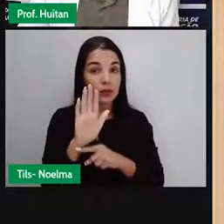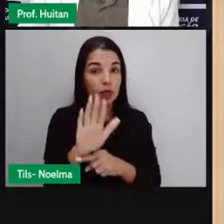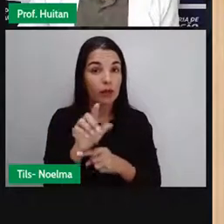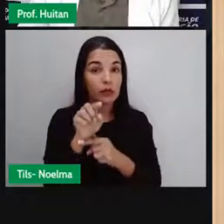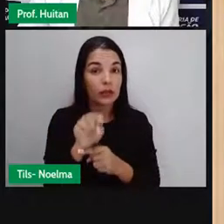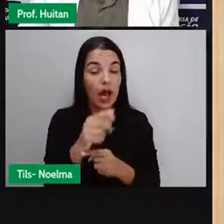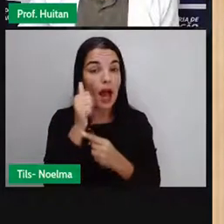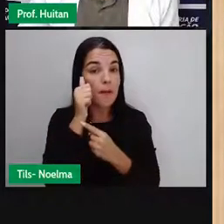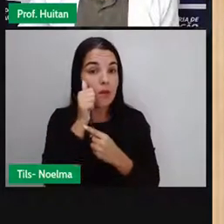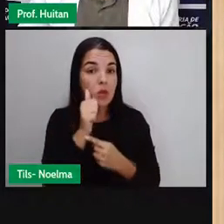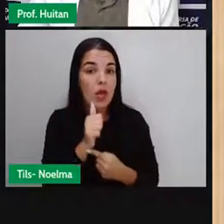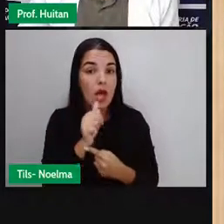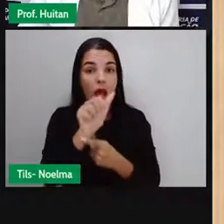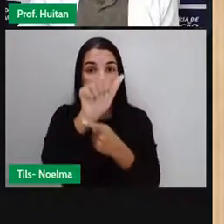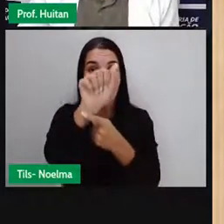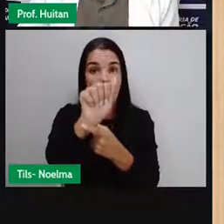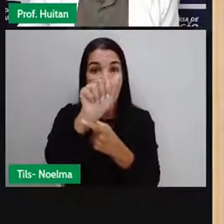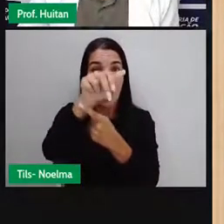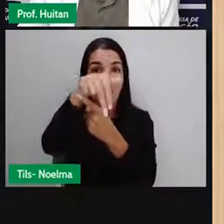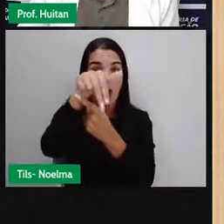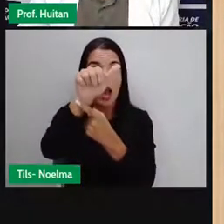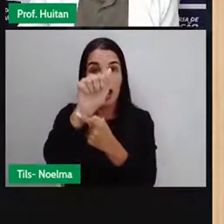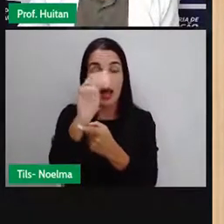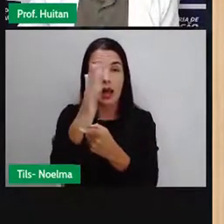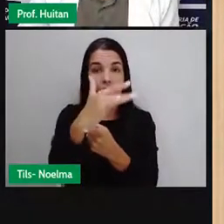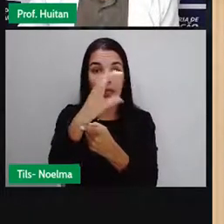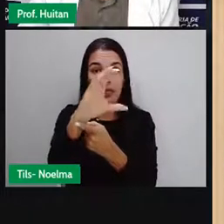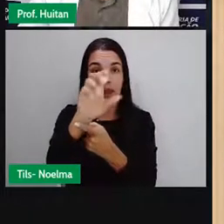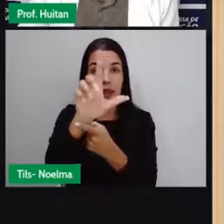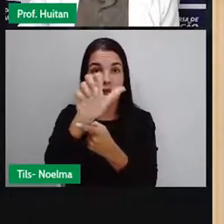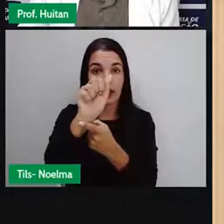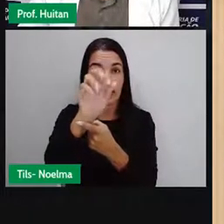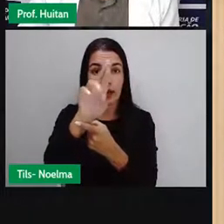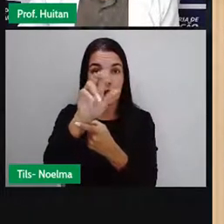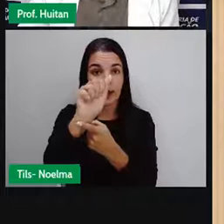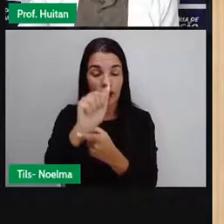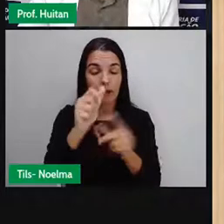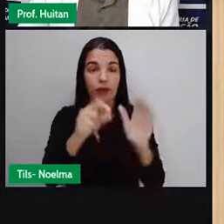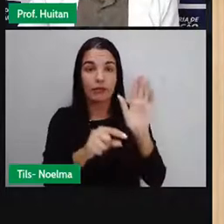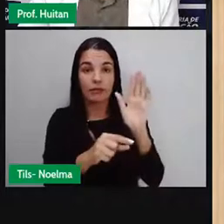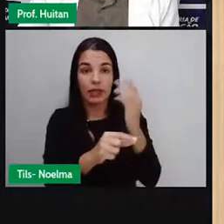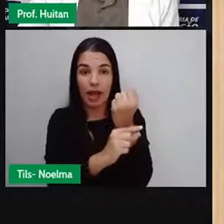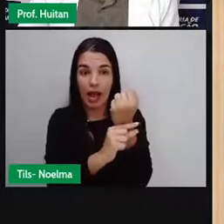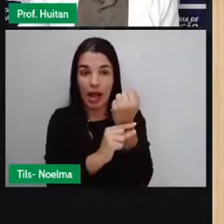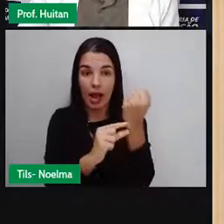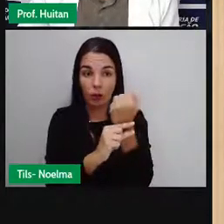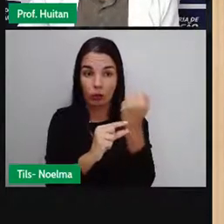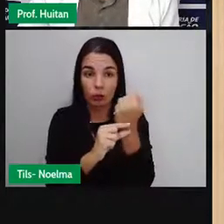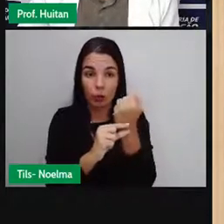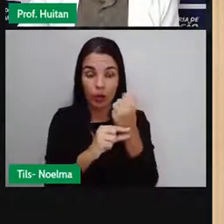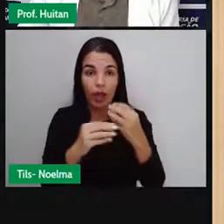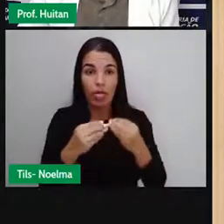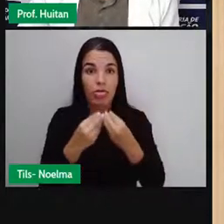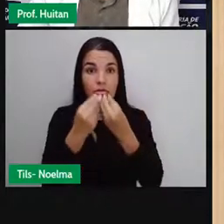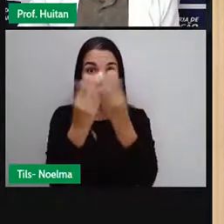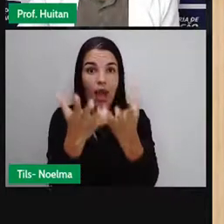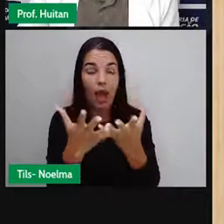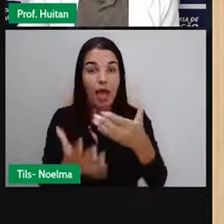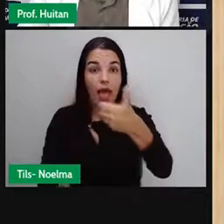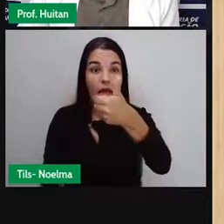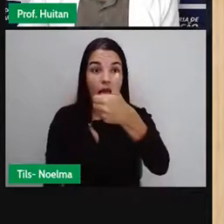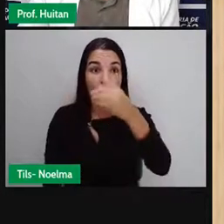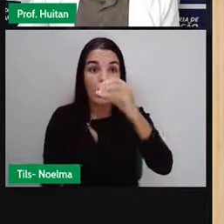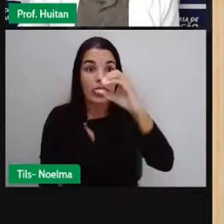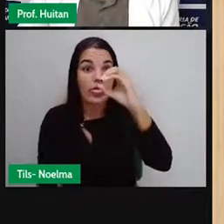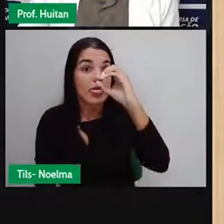editora do blog da Leiturinha, nos diz o seguinte, ela nos dá 10, né,